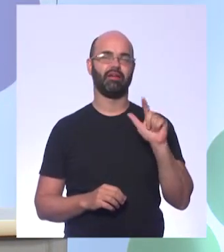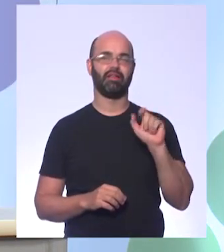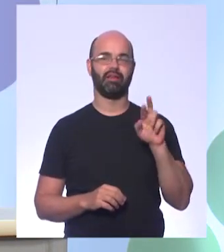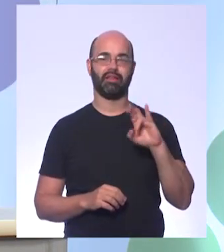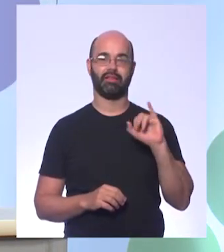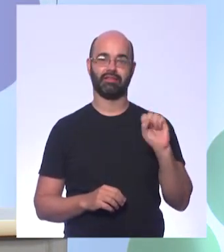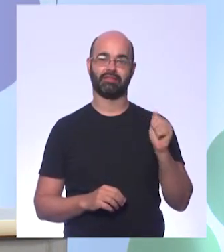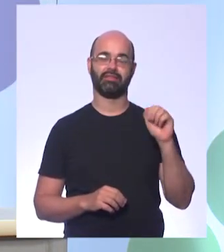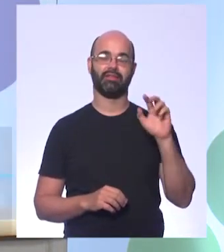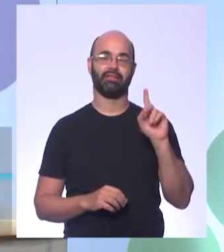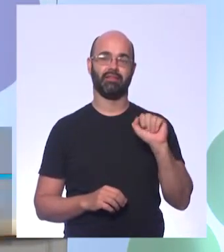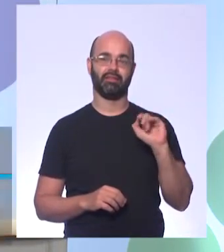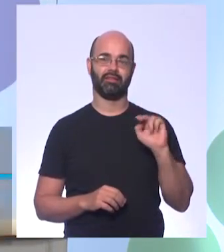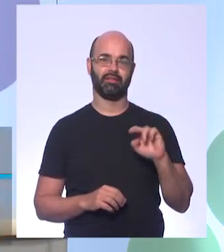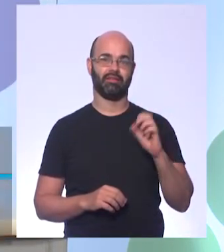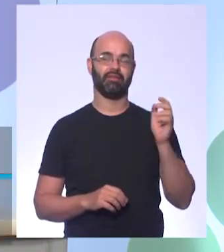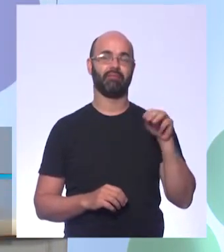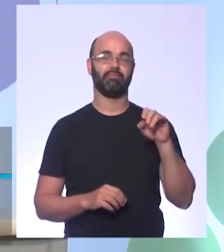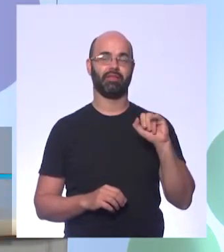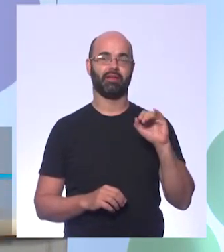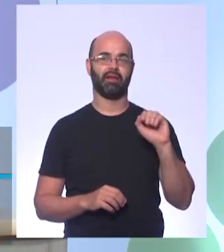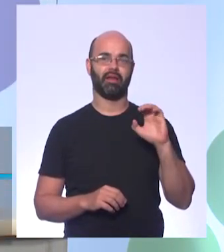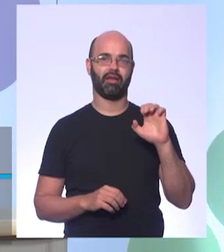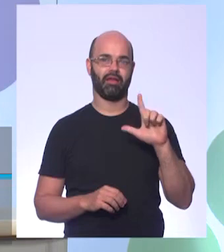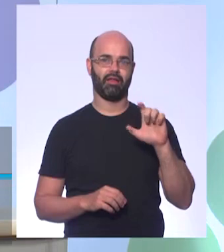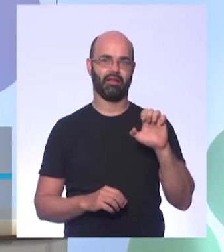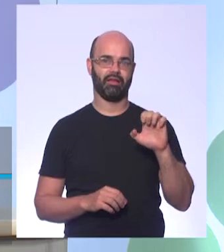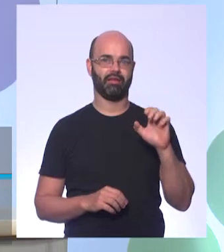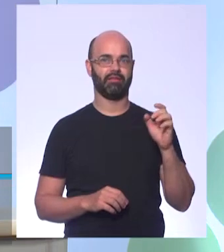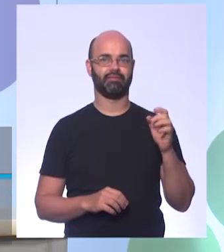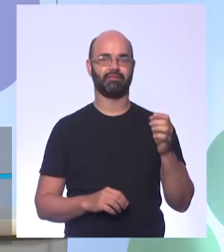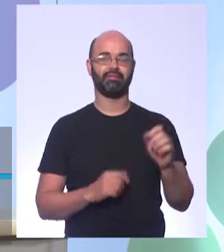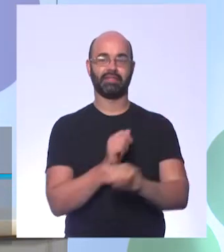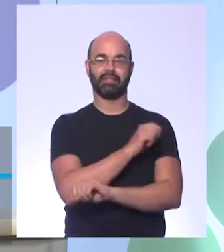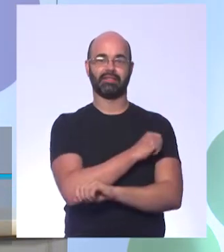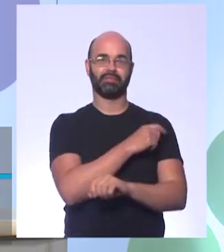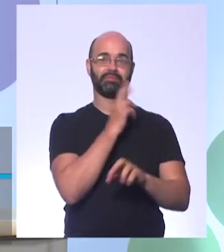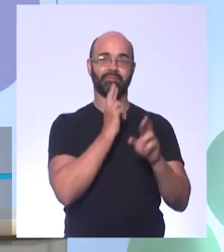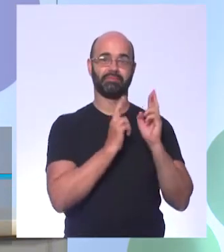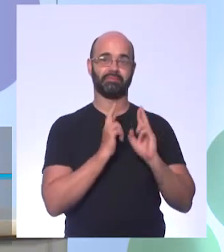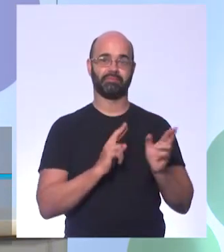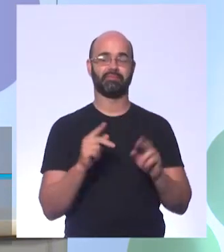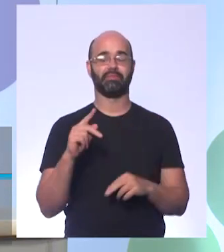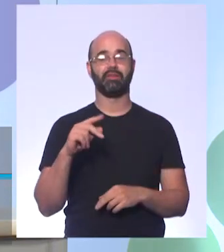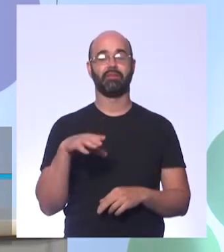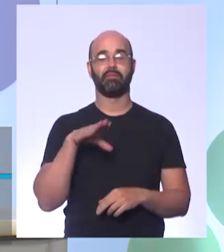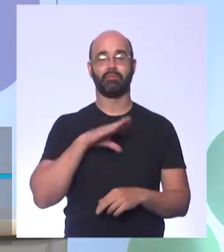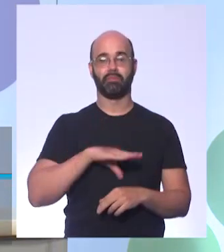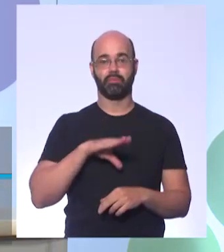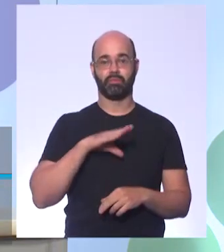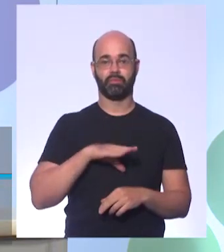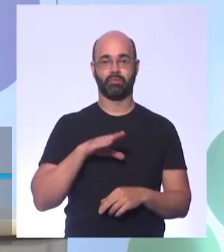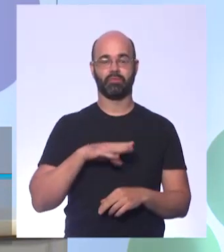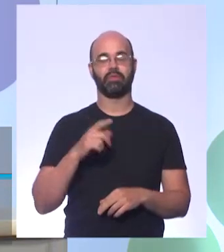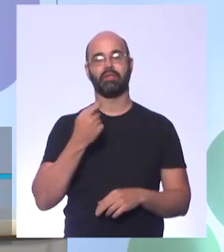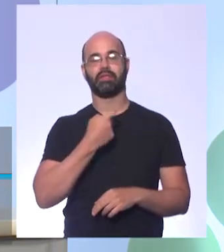Alves, Rosângela, Micaele, todos esses estudantes responderam Portugal e